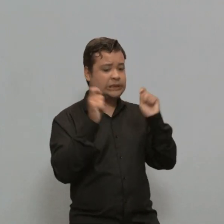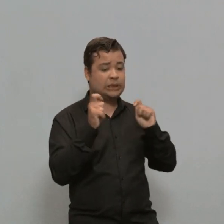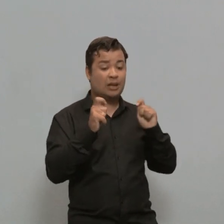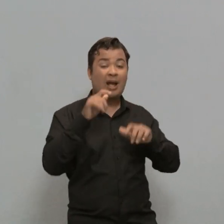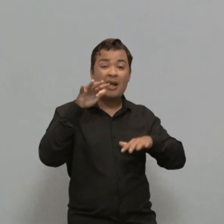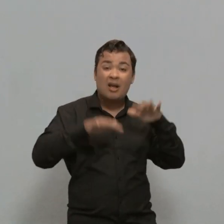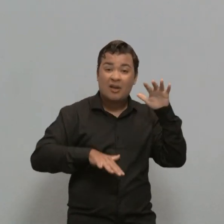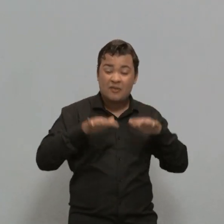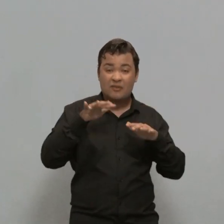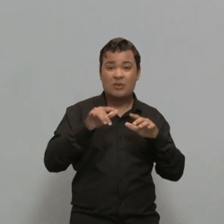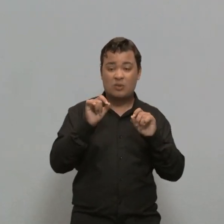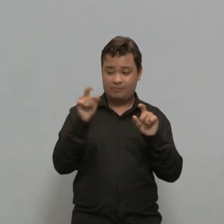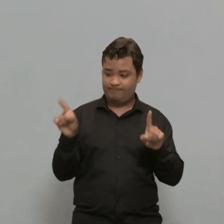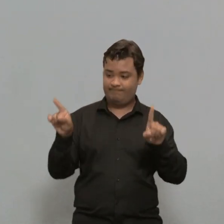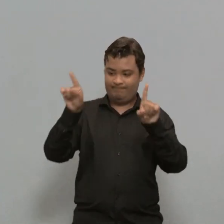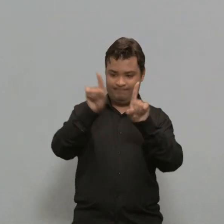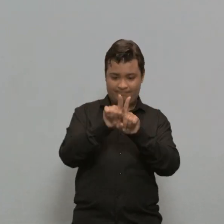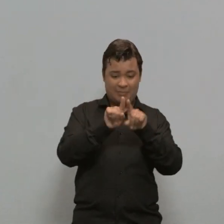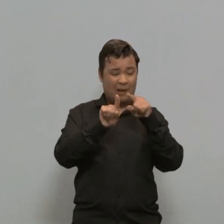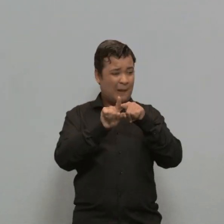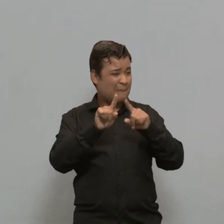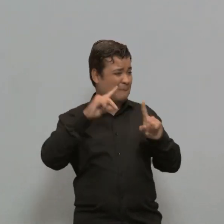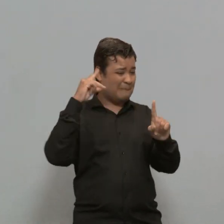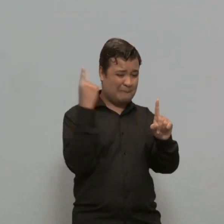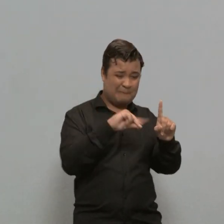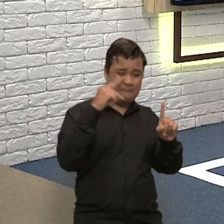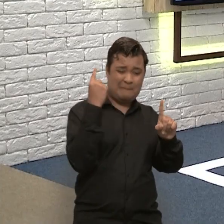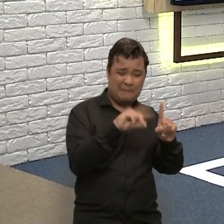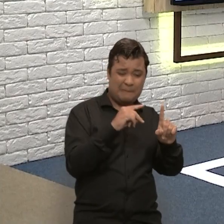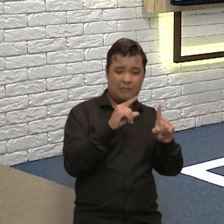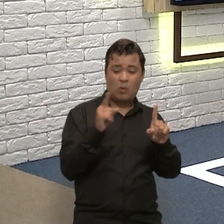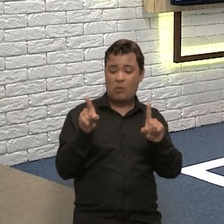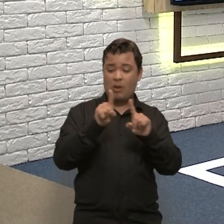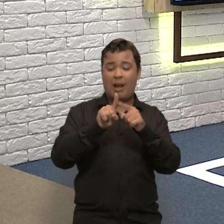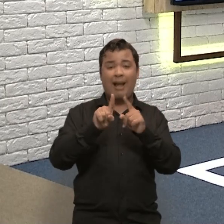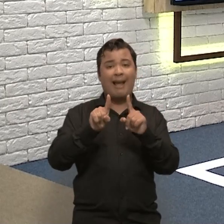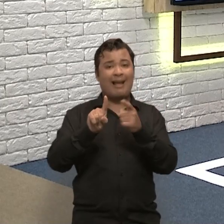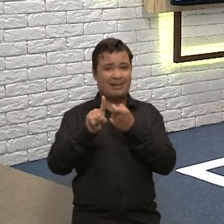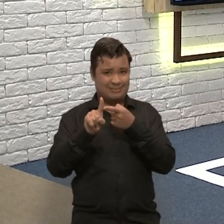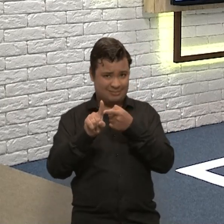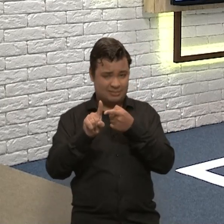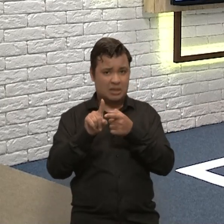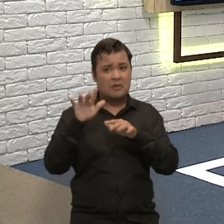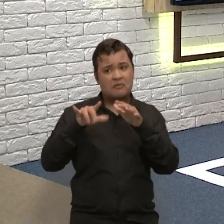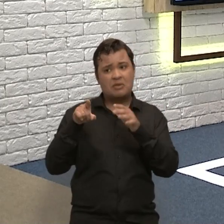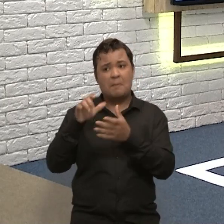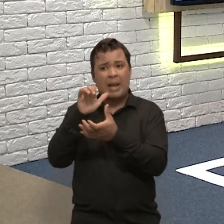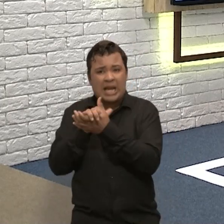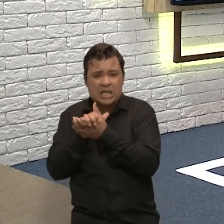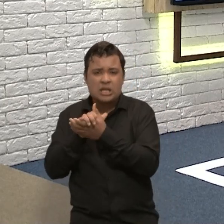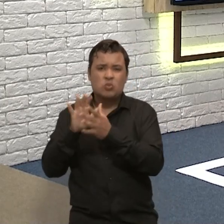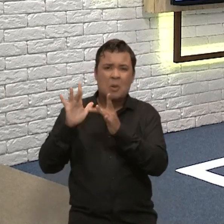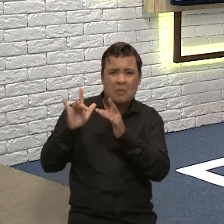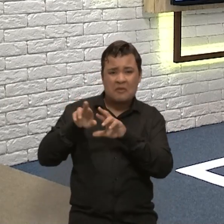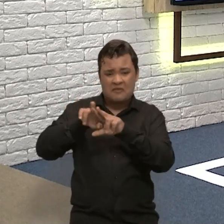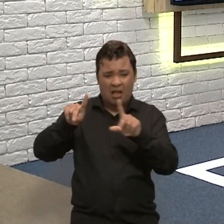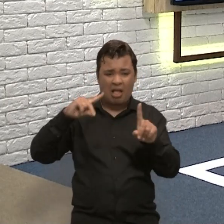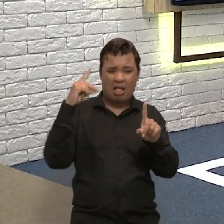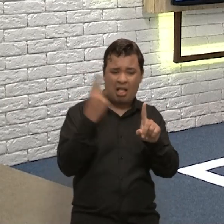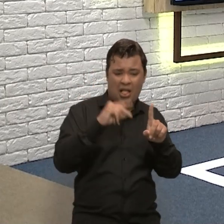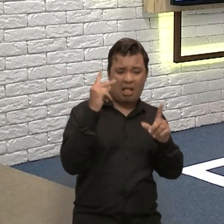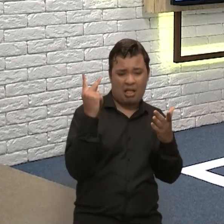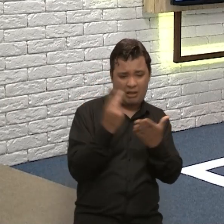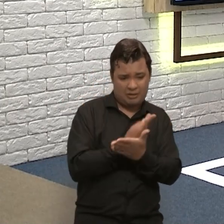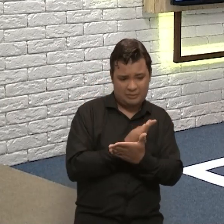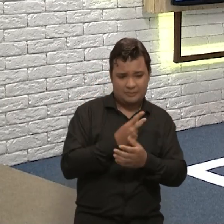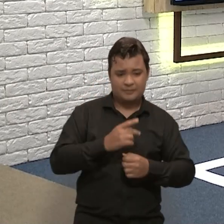próprios parceiros das mulheres ou ex-parceiros, né, como namorados, maridos. Ok, Marta. Vou